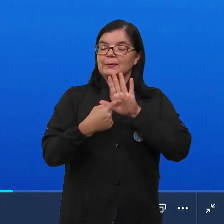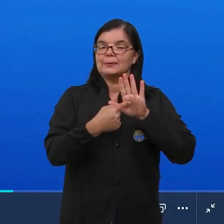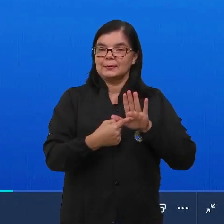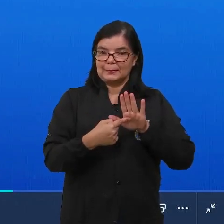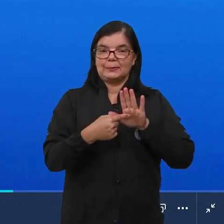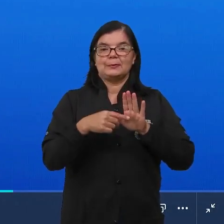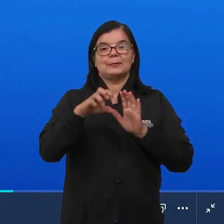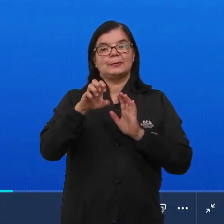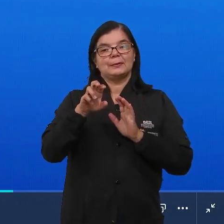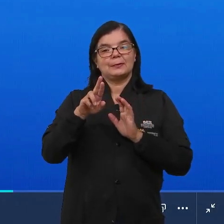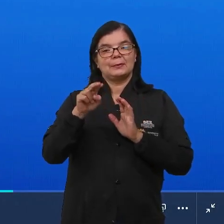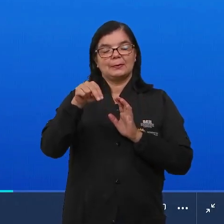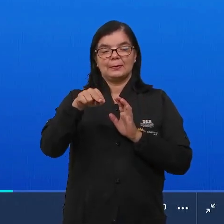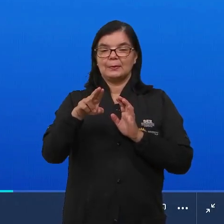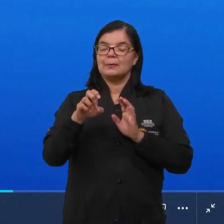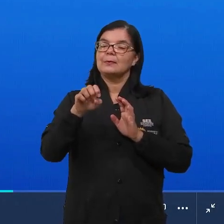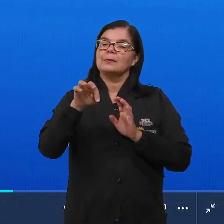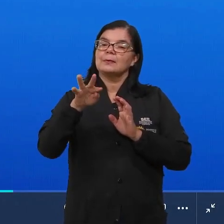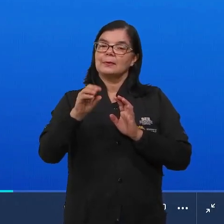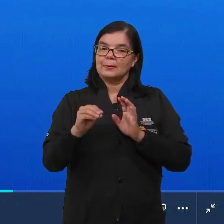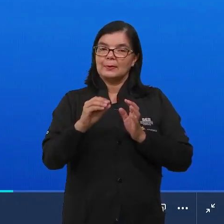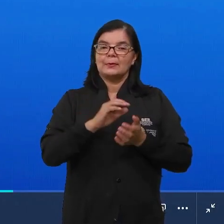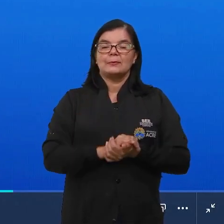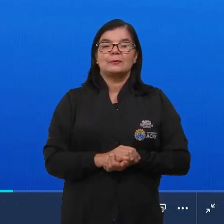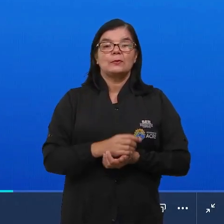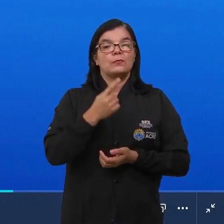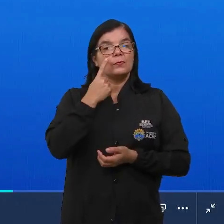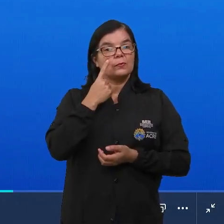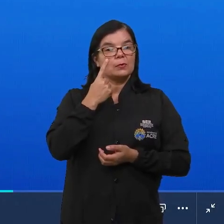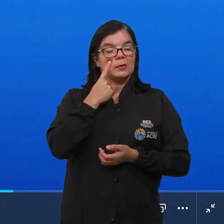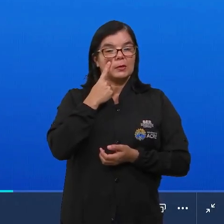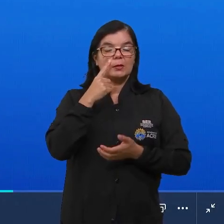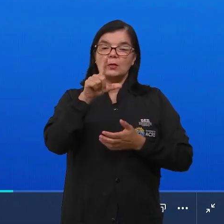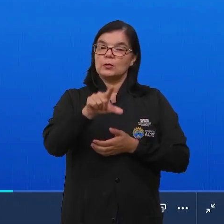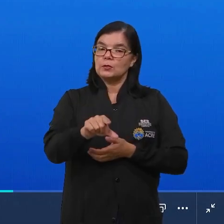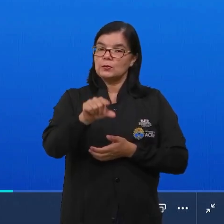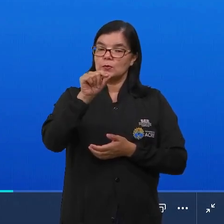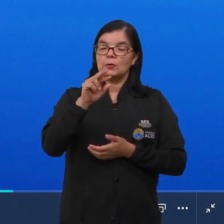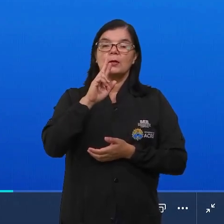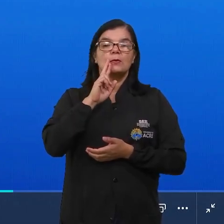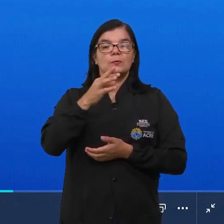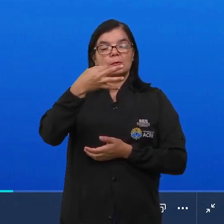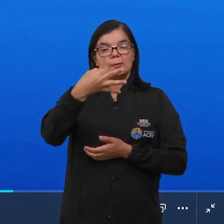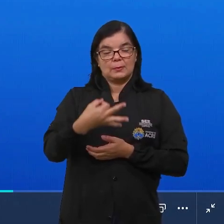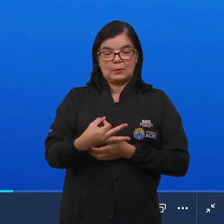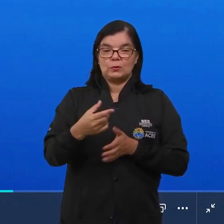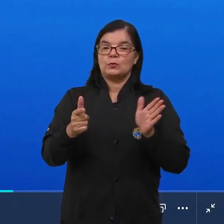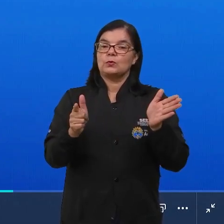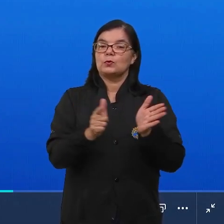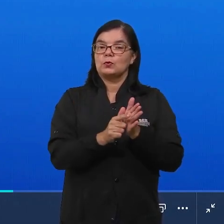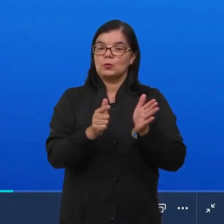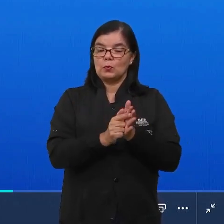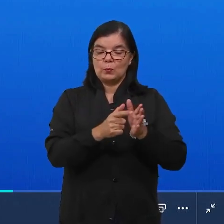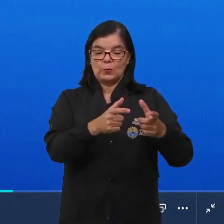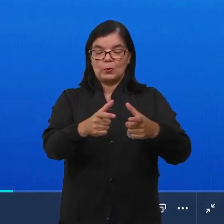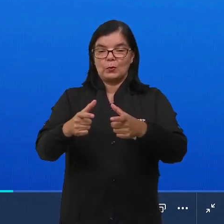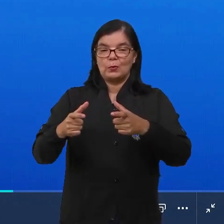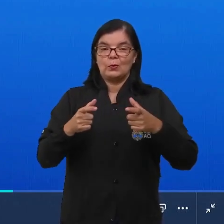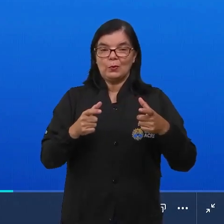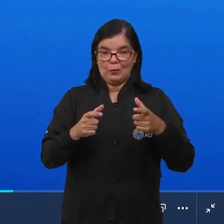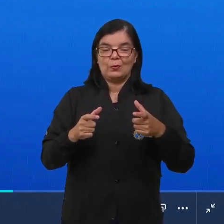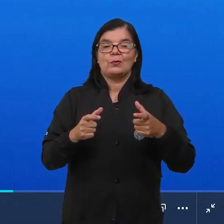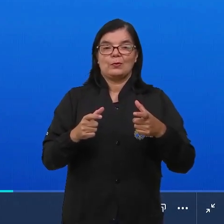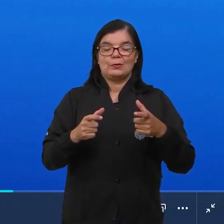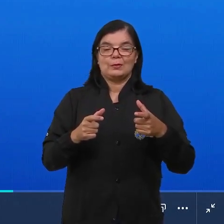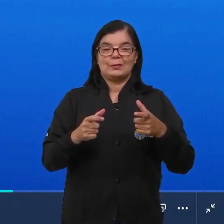de Ernesto Neto, que você viu aí, você vai assinalar a alternativa correta sobre o papel do espaço na obra